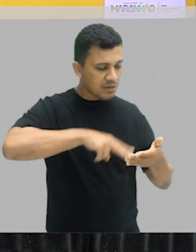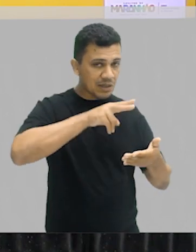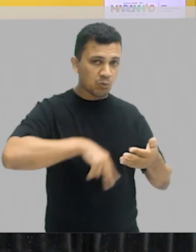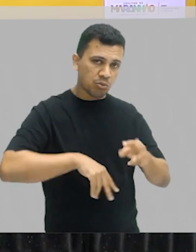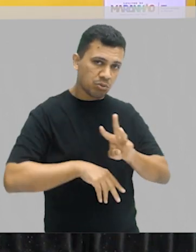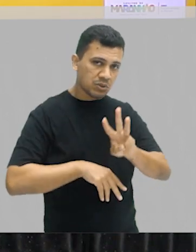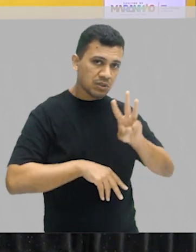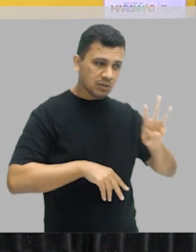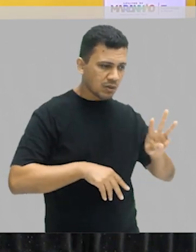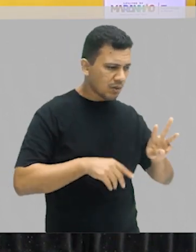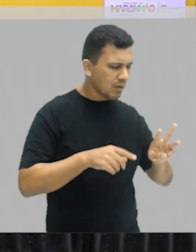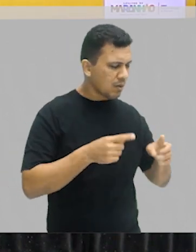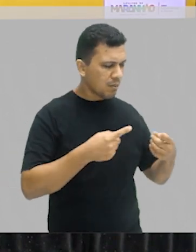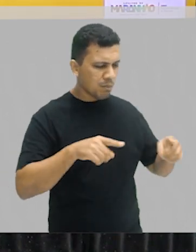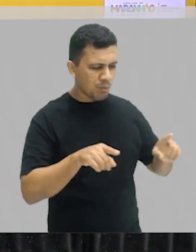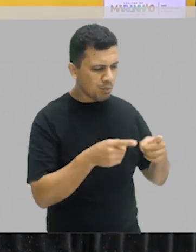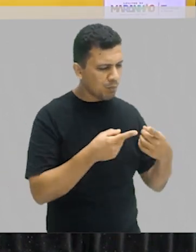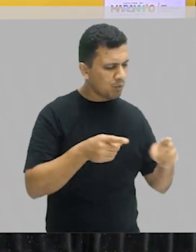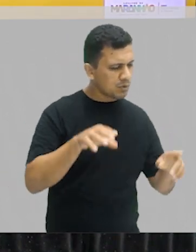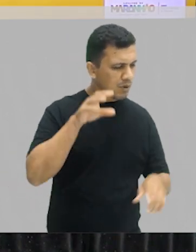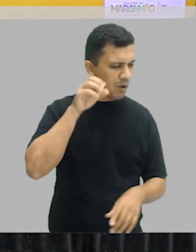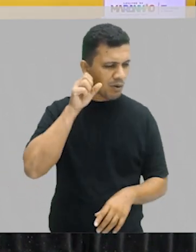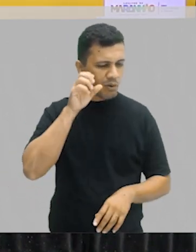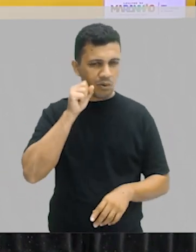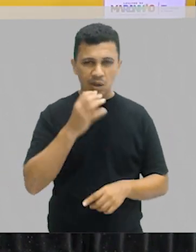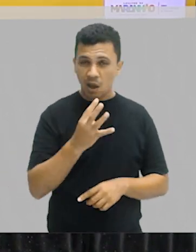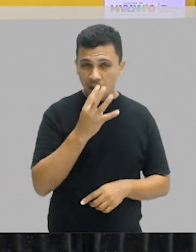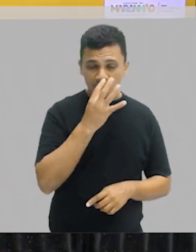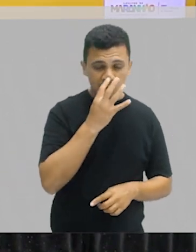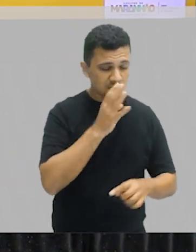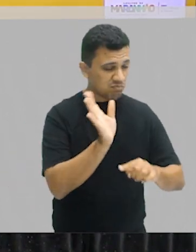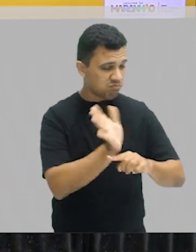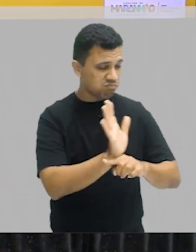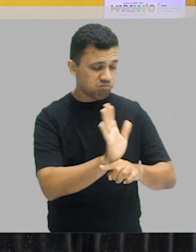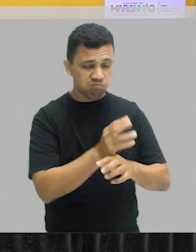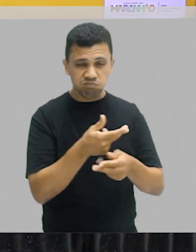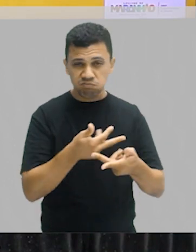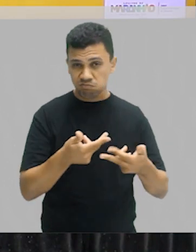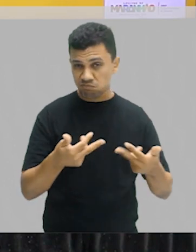sites, ouça músicas, assista séries, isso vai